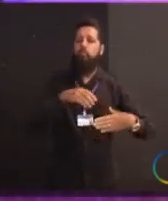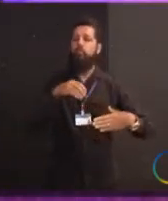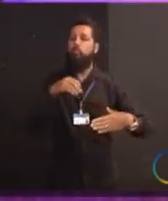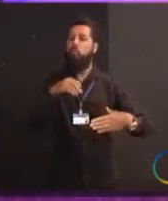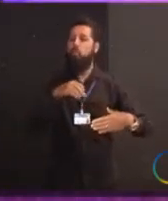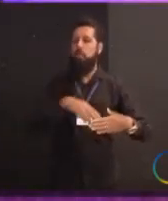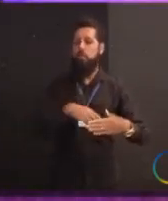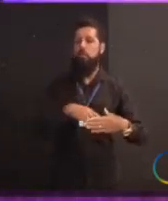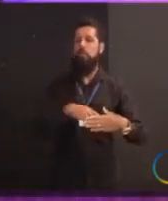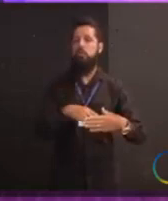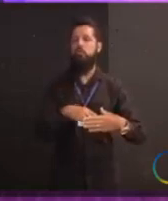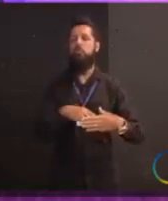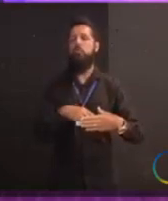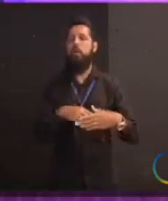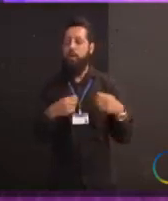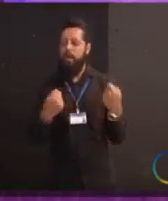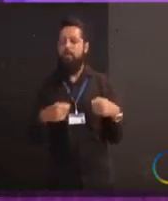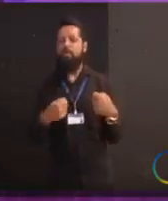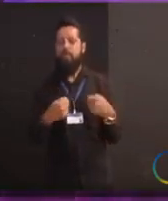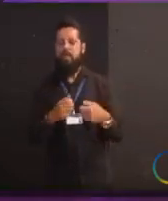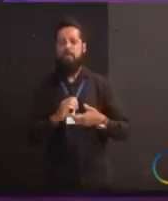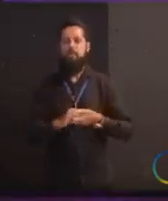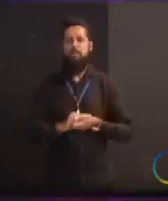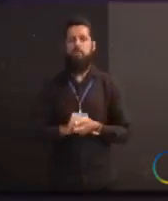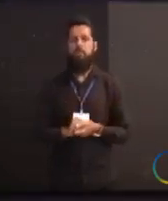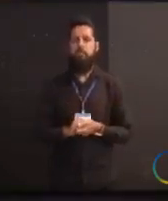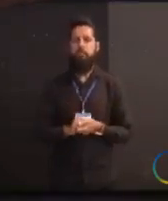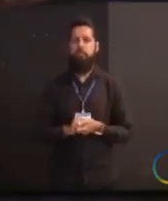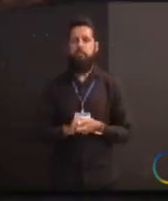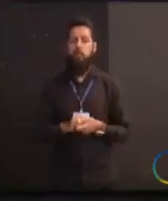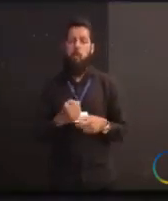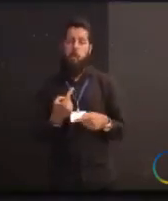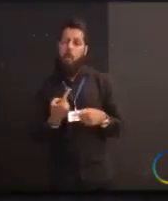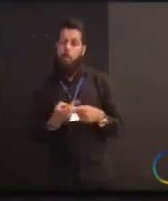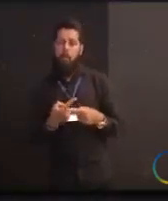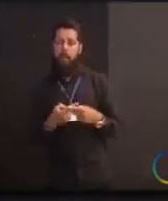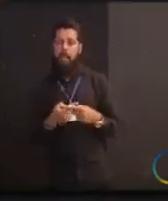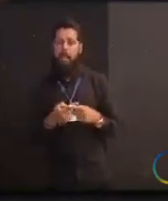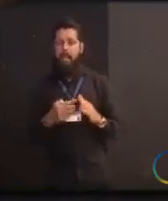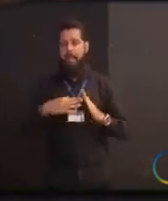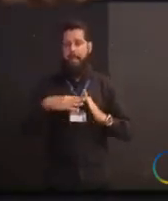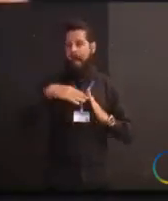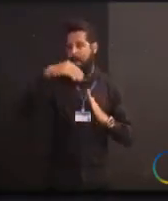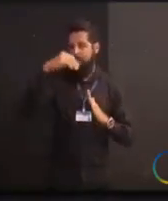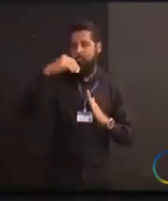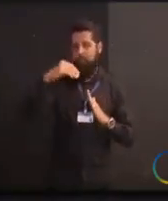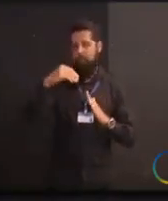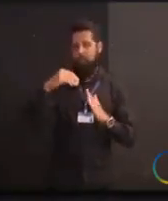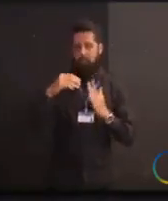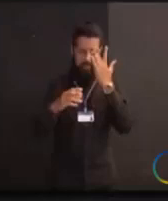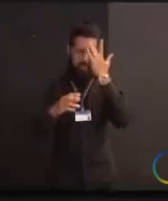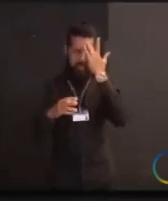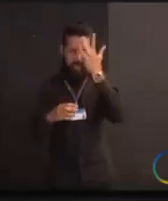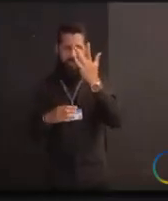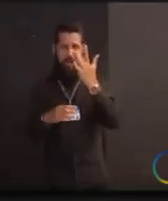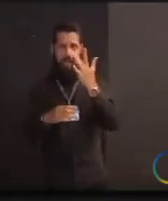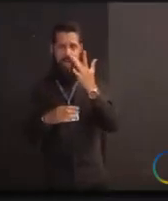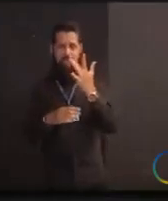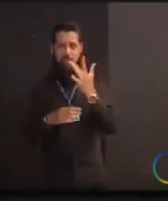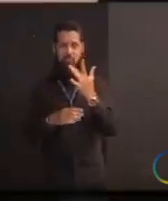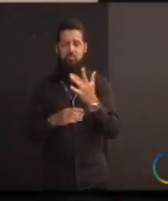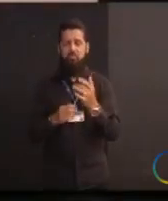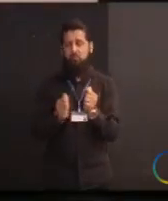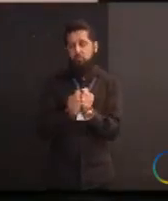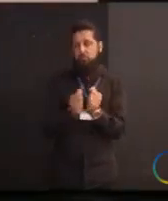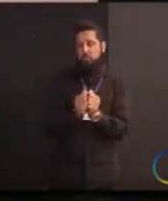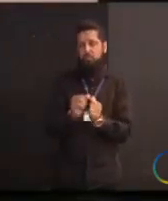gentilezas. Gentileza no centro é fácil. Aqui não é fácil ser gentil, né?